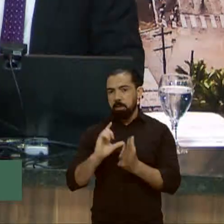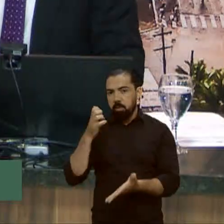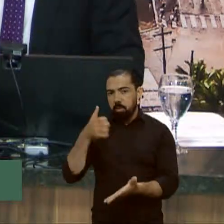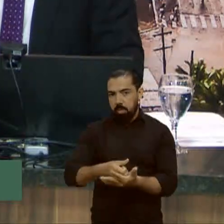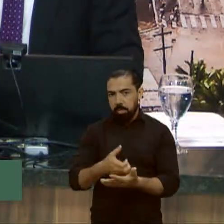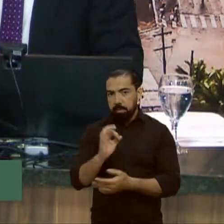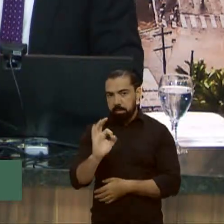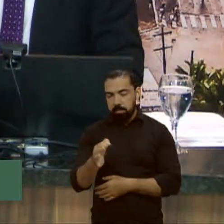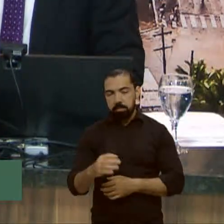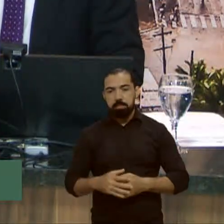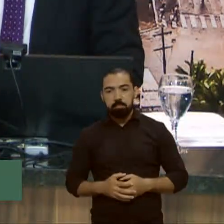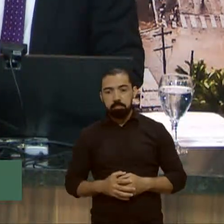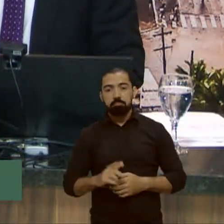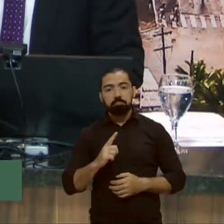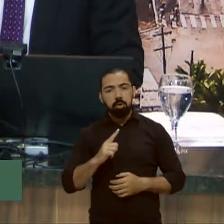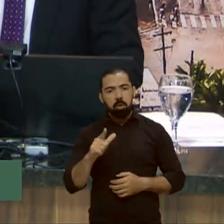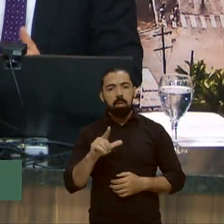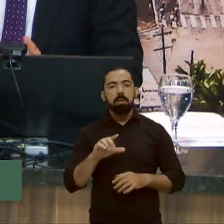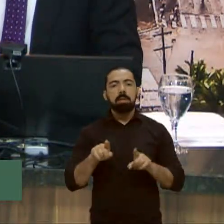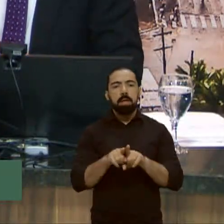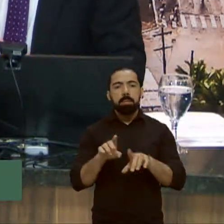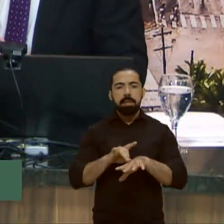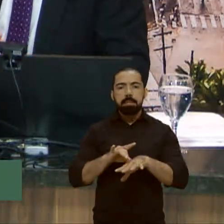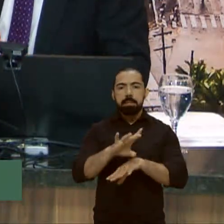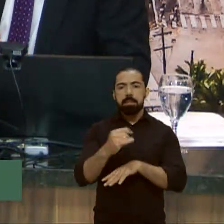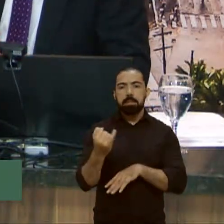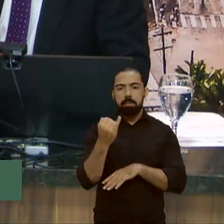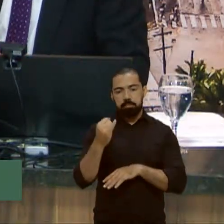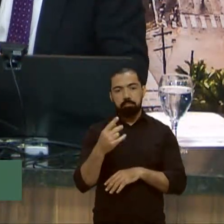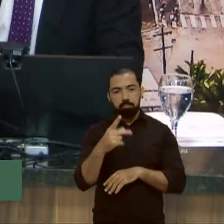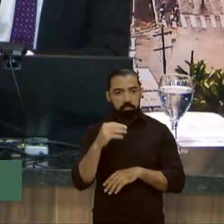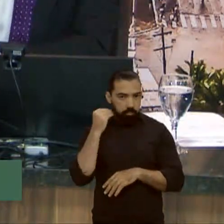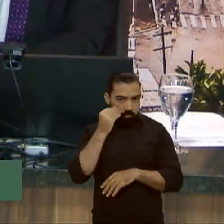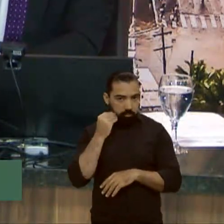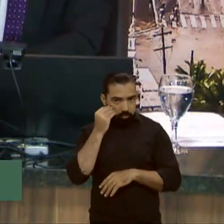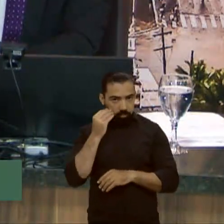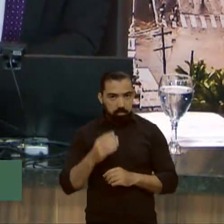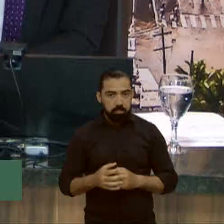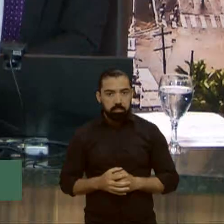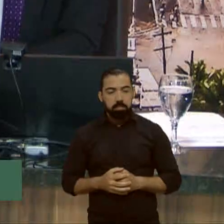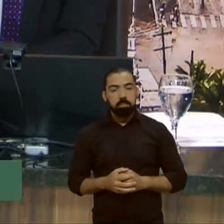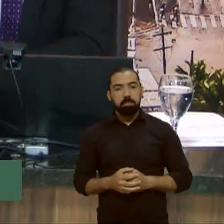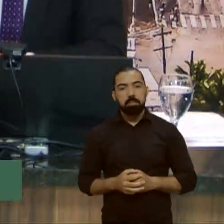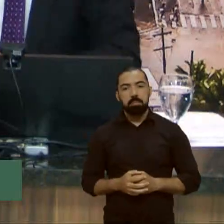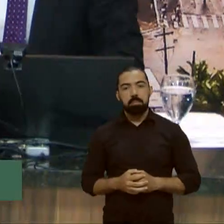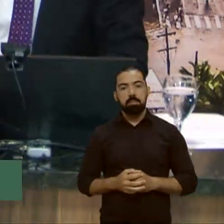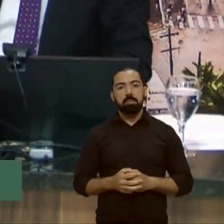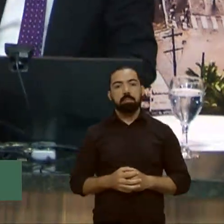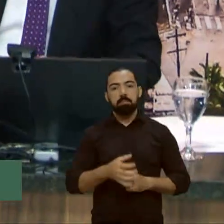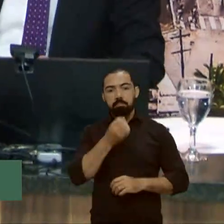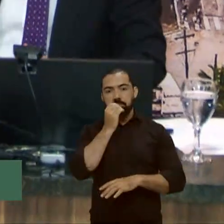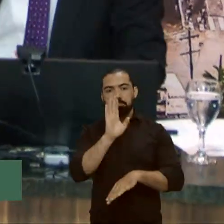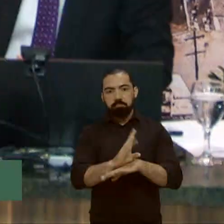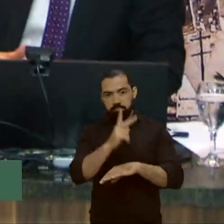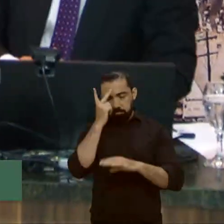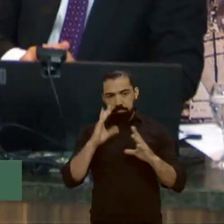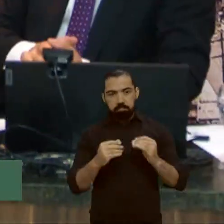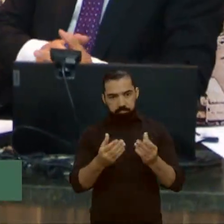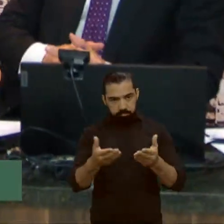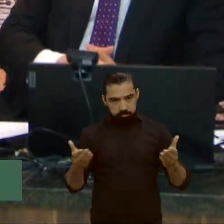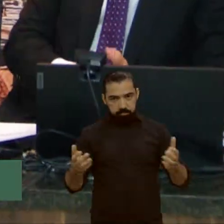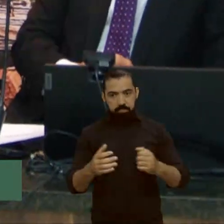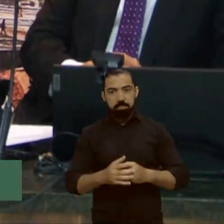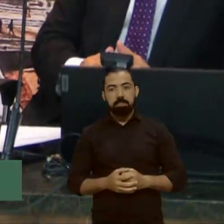outras dicas aí importantes que o senhor possa nos passar até pela sua experiência, por gentileza. Boa tarde a todos.